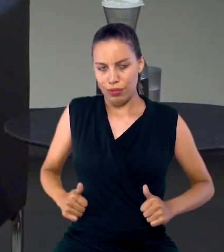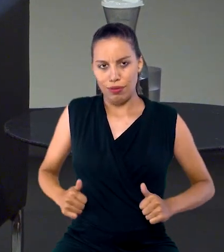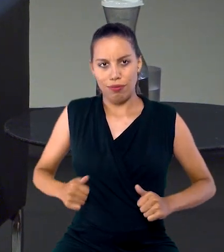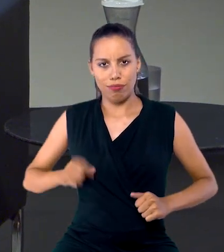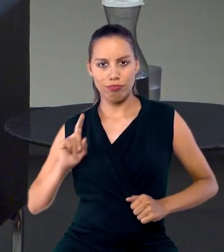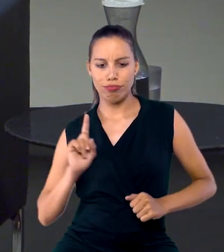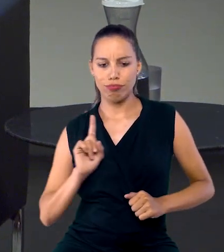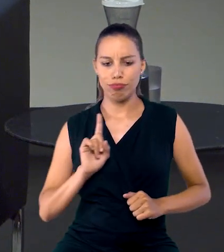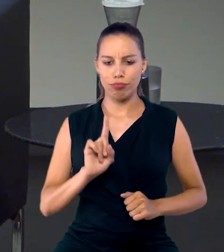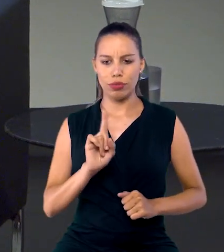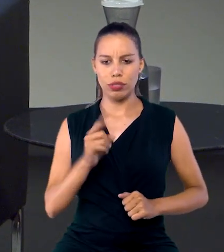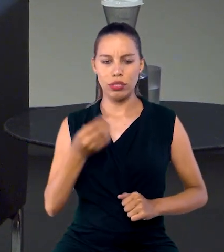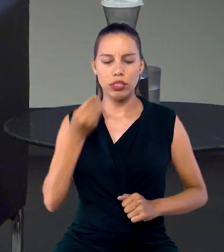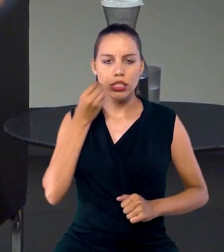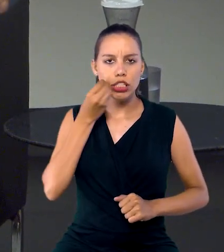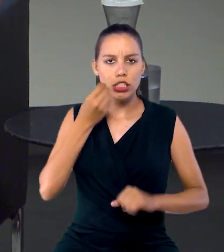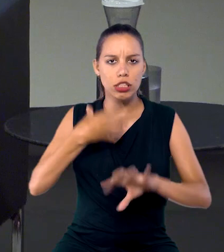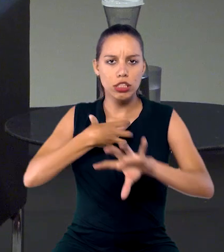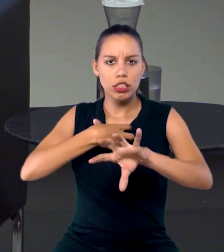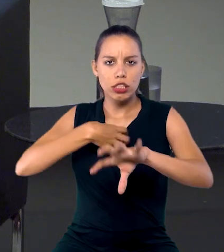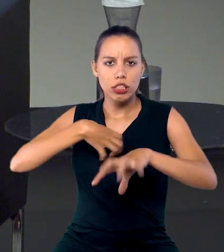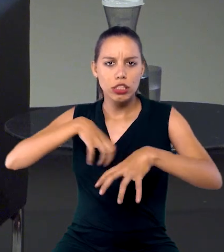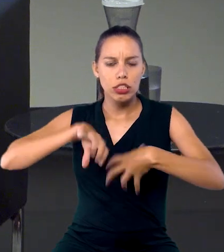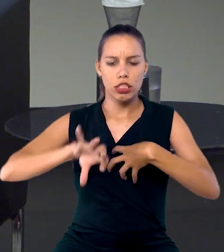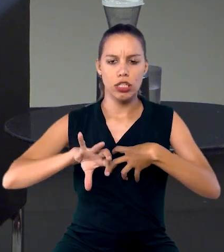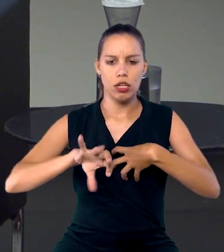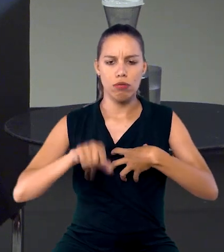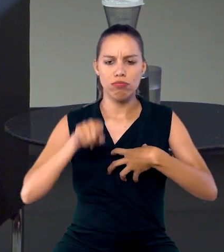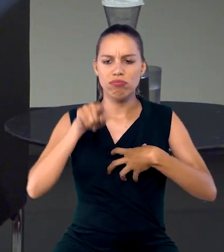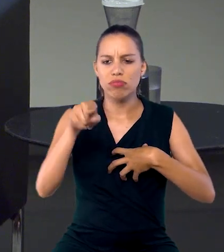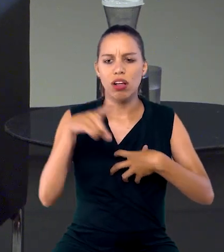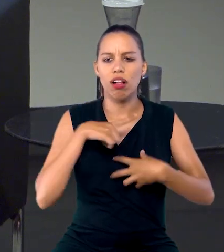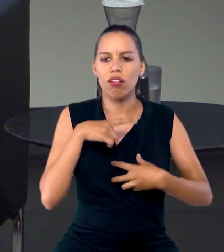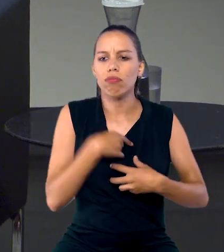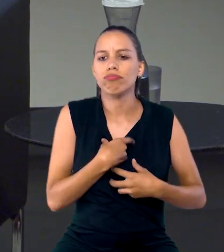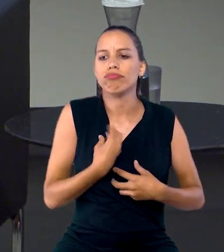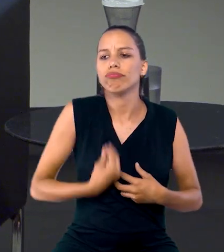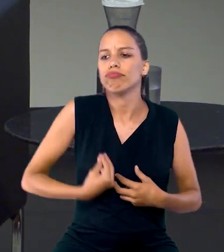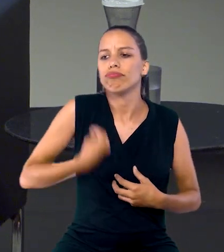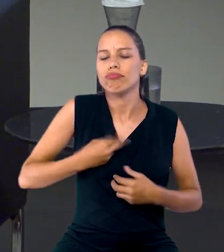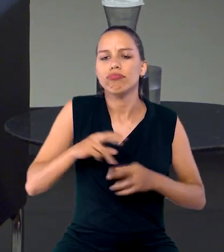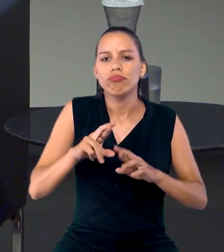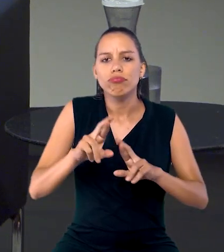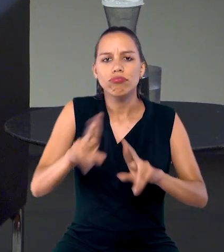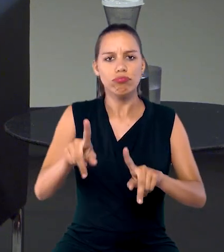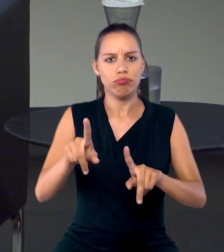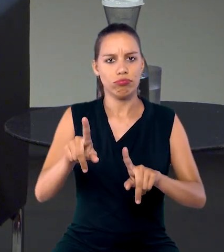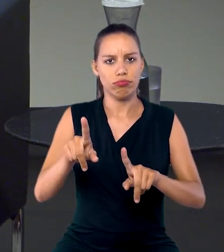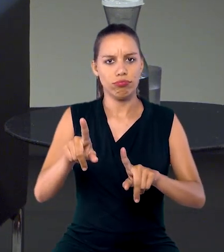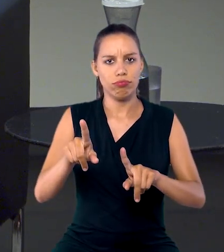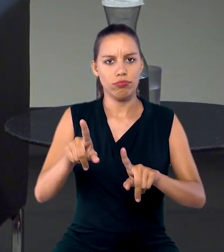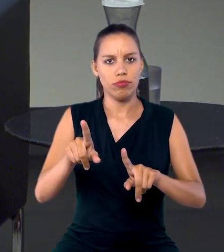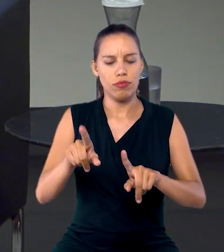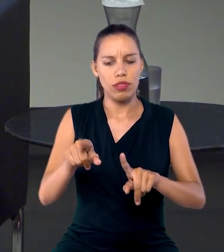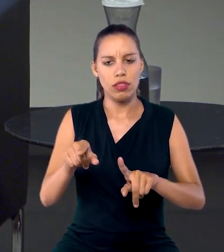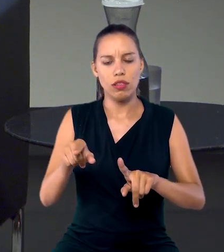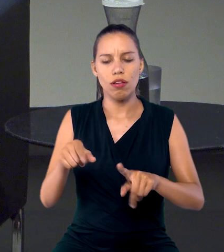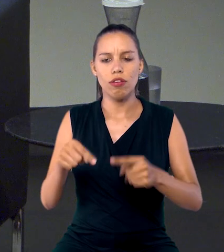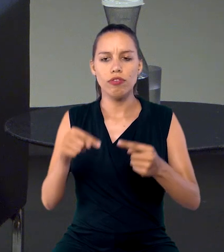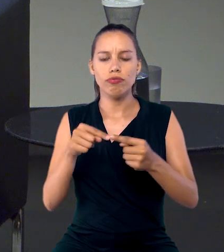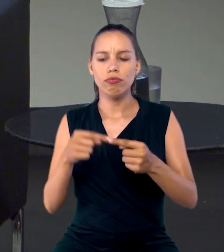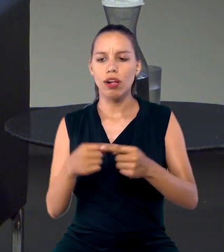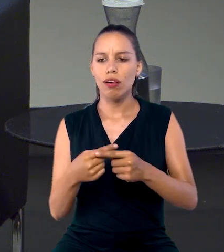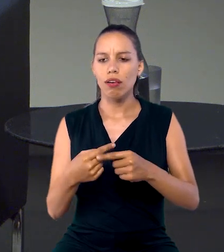direção ao mundo que é o outro, ao mundo que esse outro habita, e